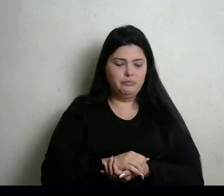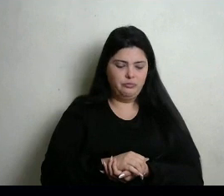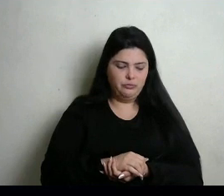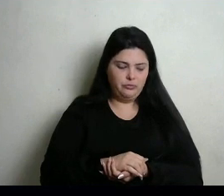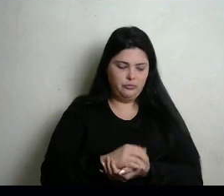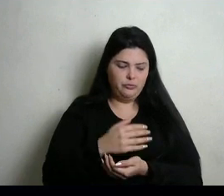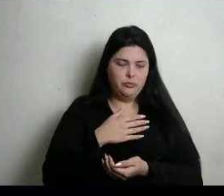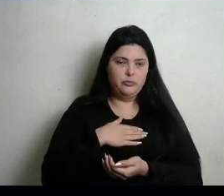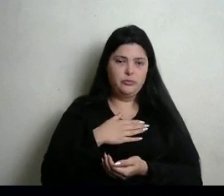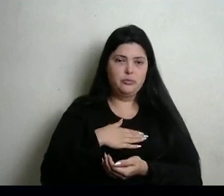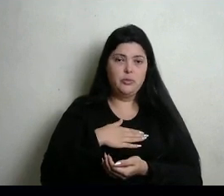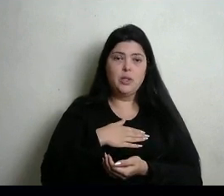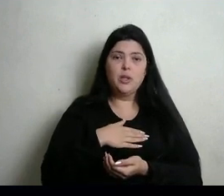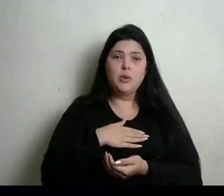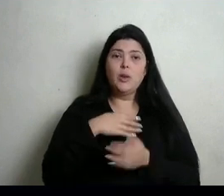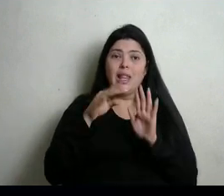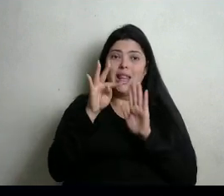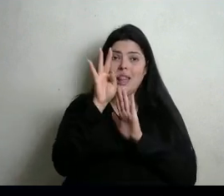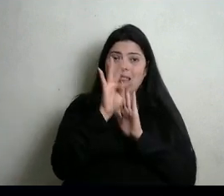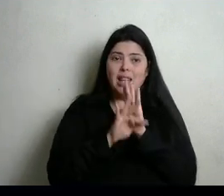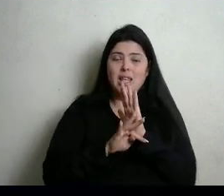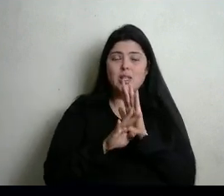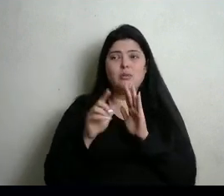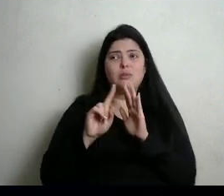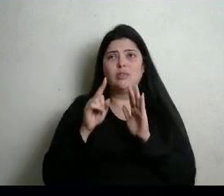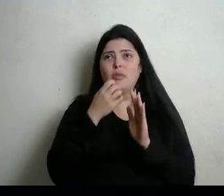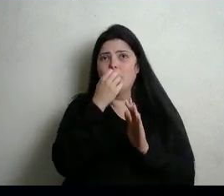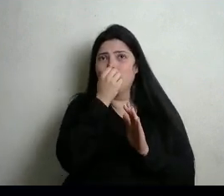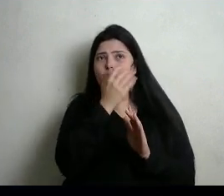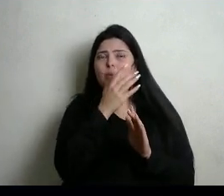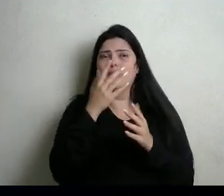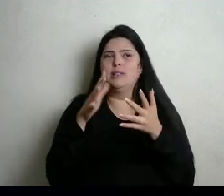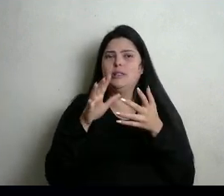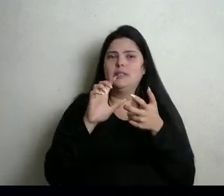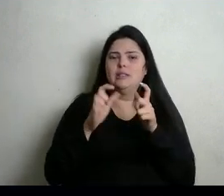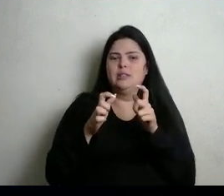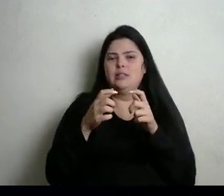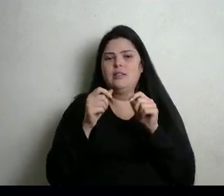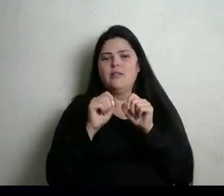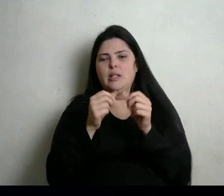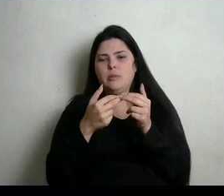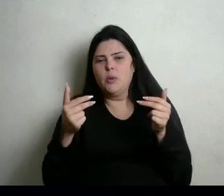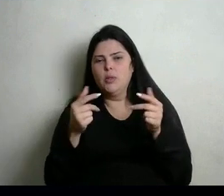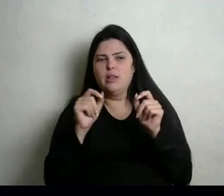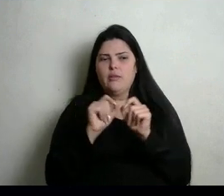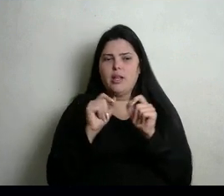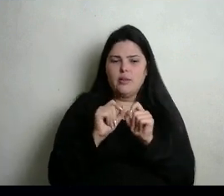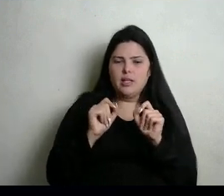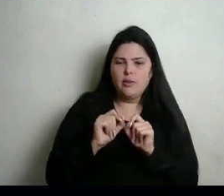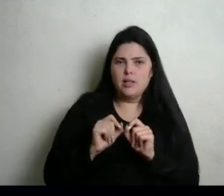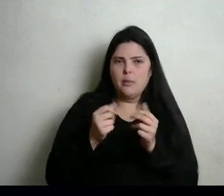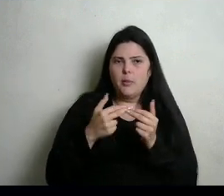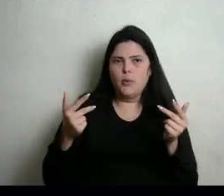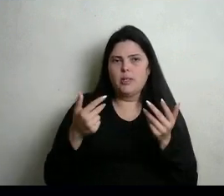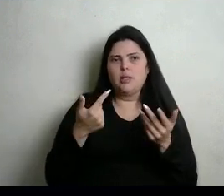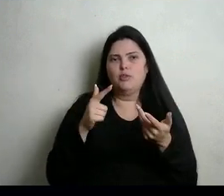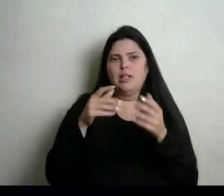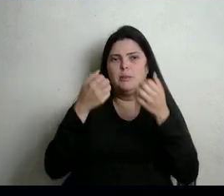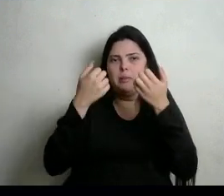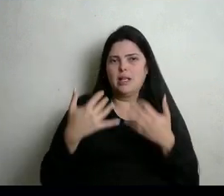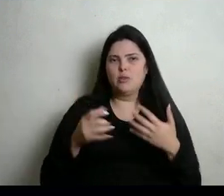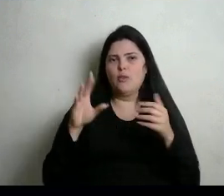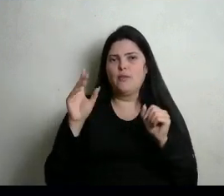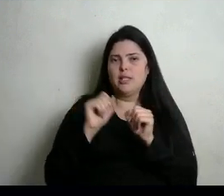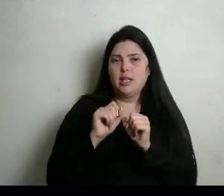E olha que o meu texto não estava muito assim, né? Estava um pouco truncado. Ah, faz isso, isso, e não tinha muita explicação, e ela